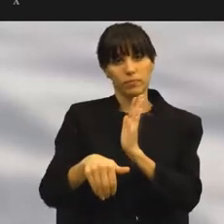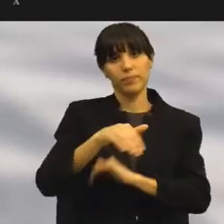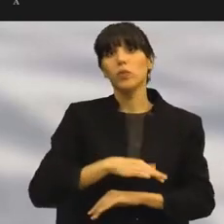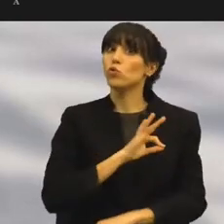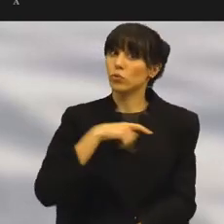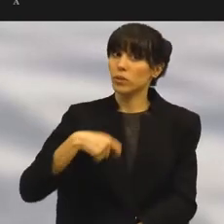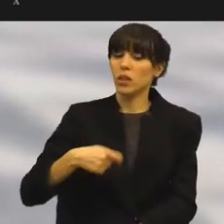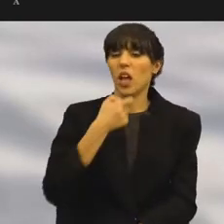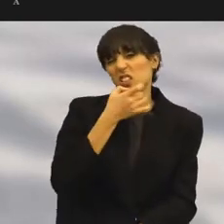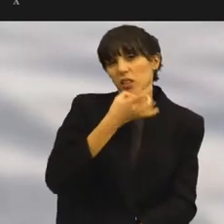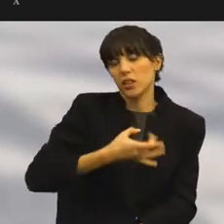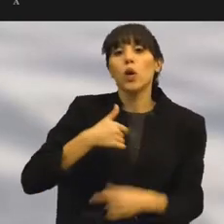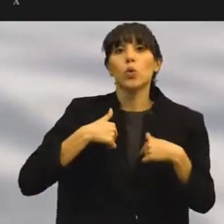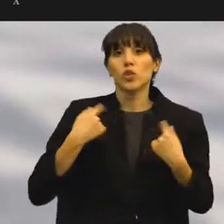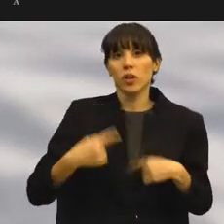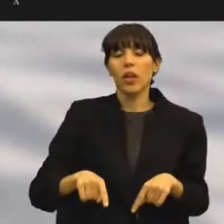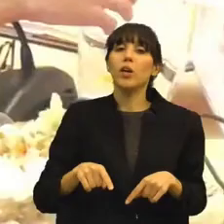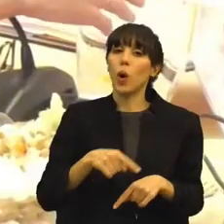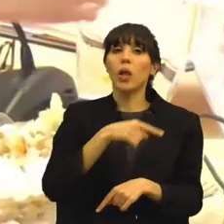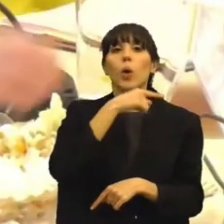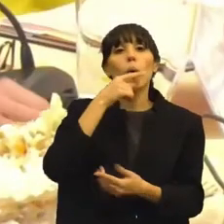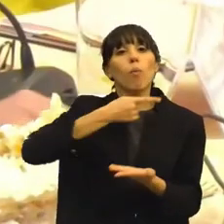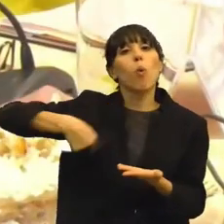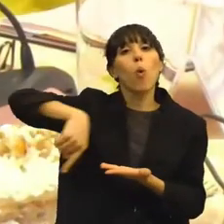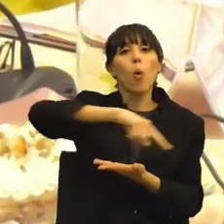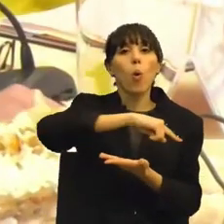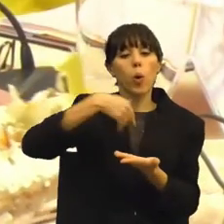E, Sr. Presidente, se me permite, eu hoje trouxe um bolo e esse bolo é para si.